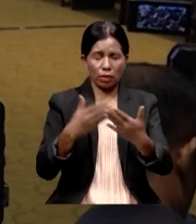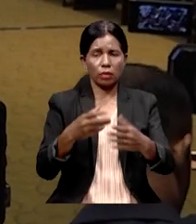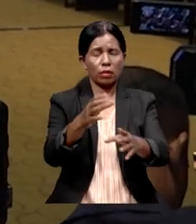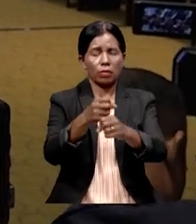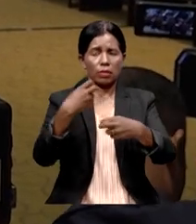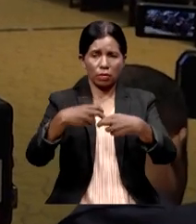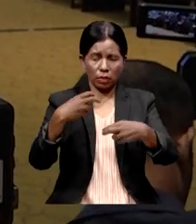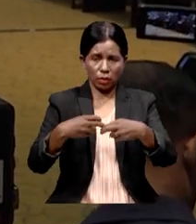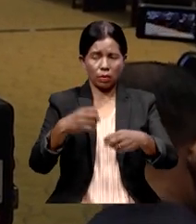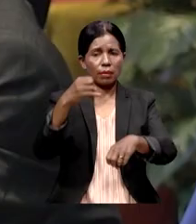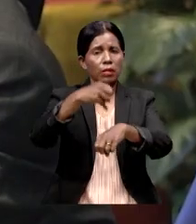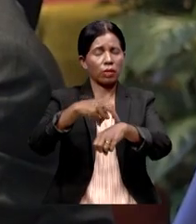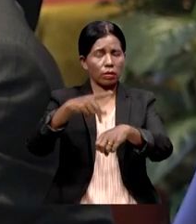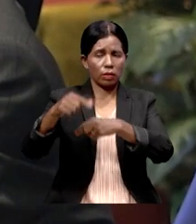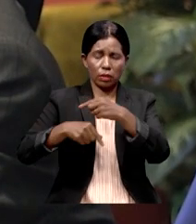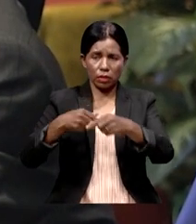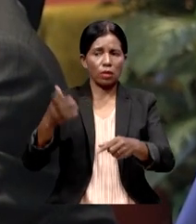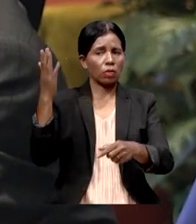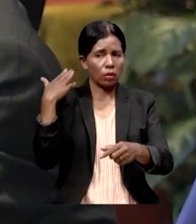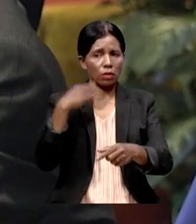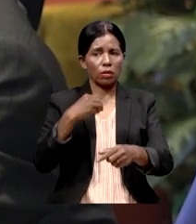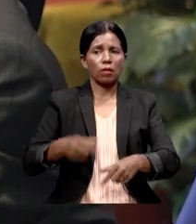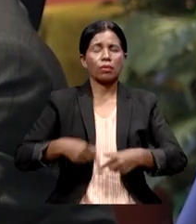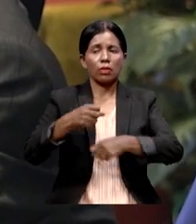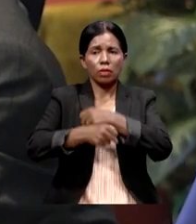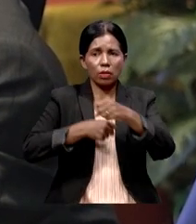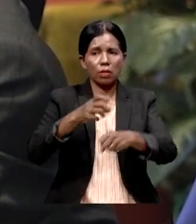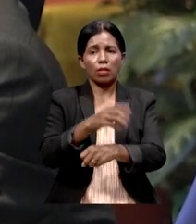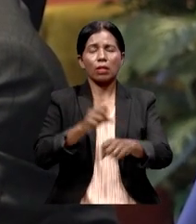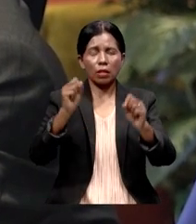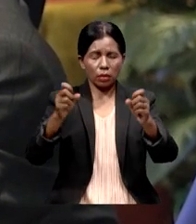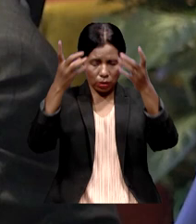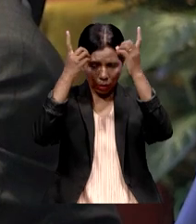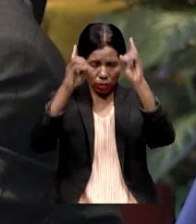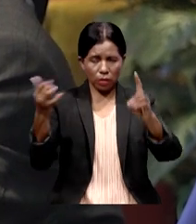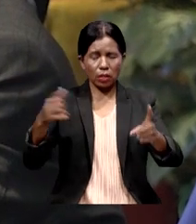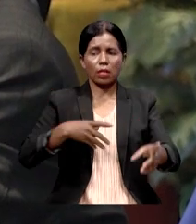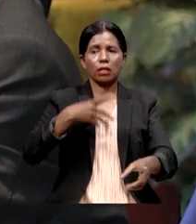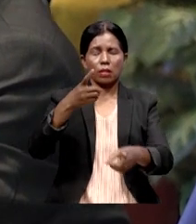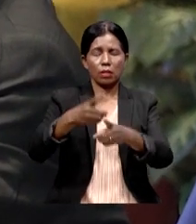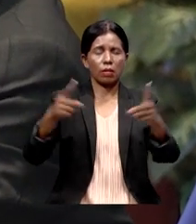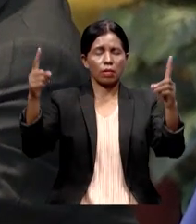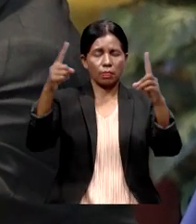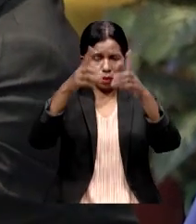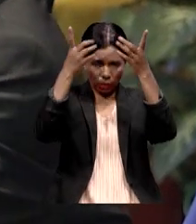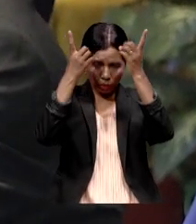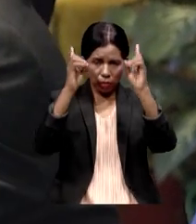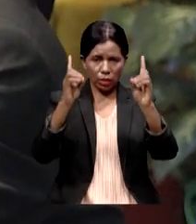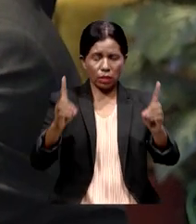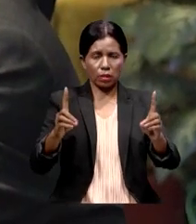de desenvolvimento nacional, geração tuan mak sacrificar e a luta tubele de sirisira em direito ba autodeterminação